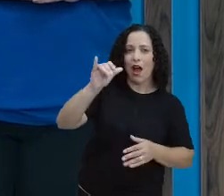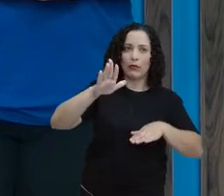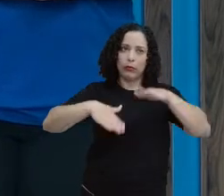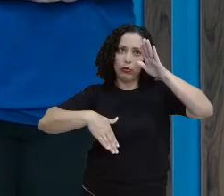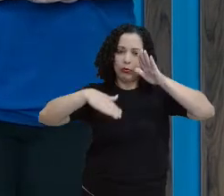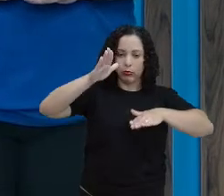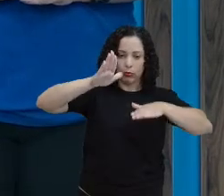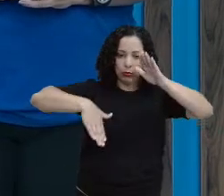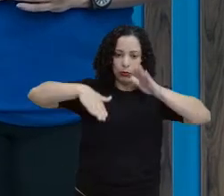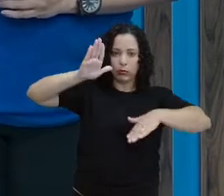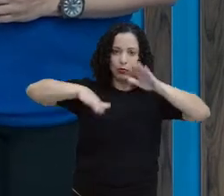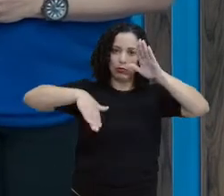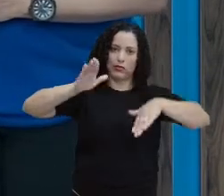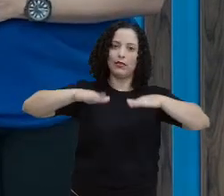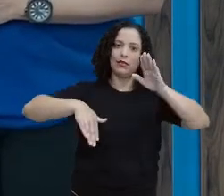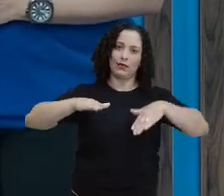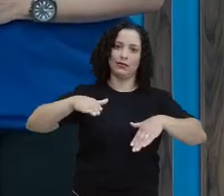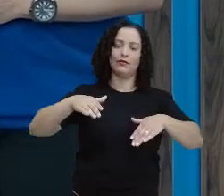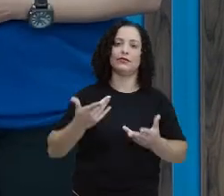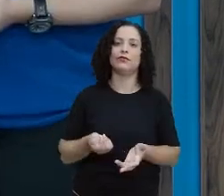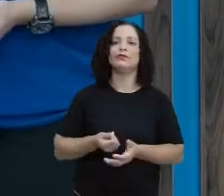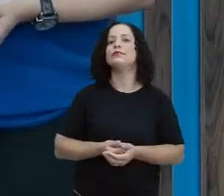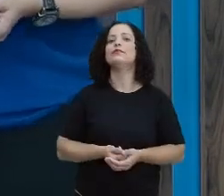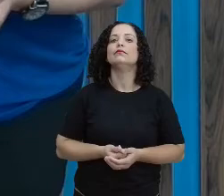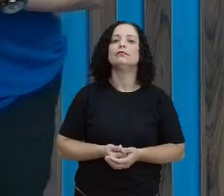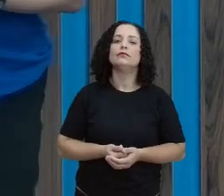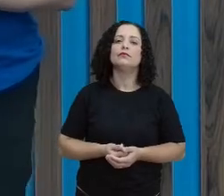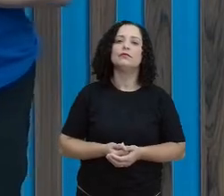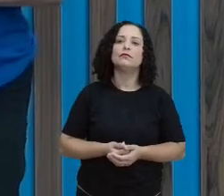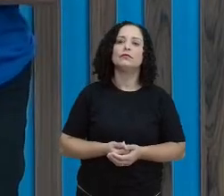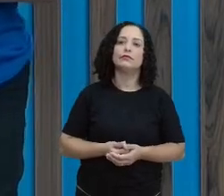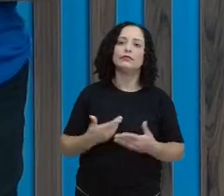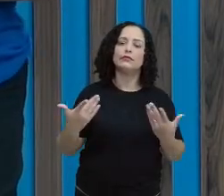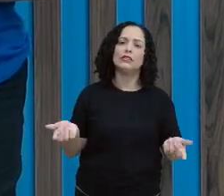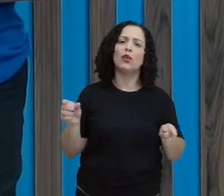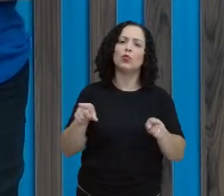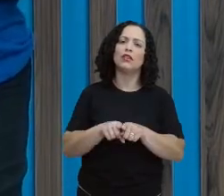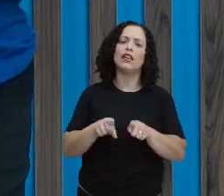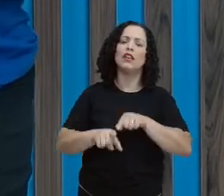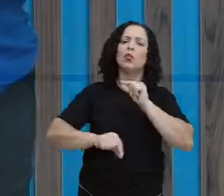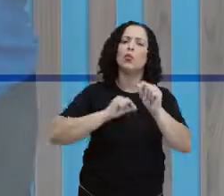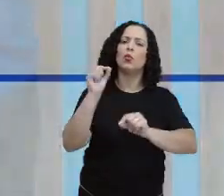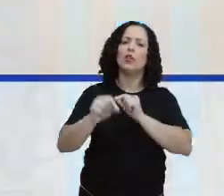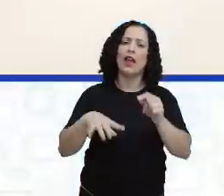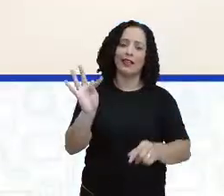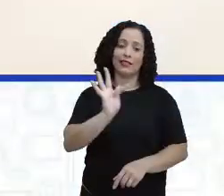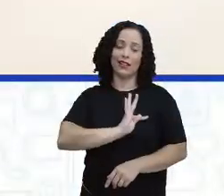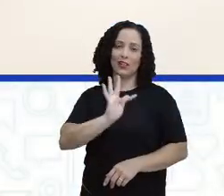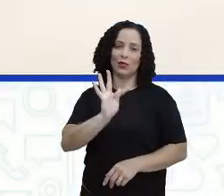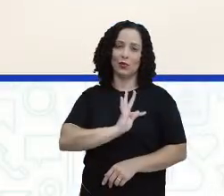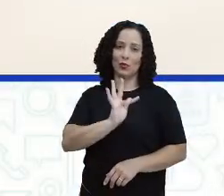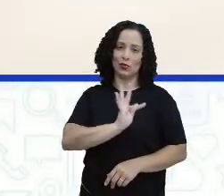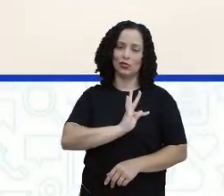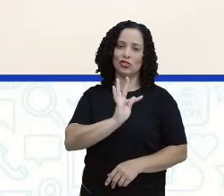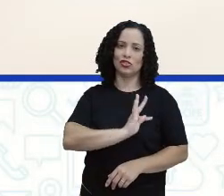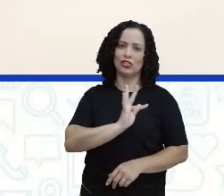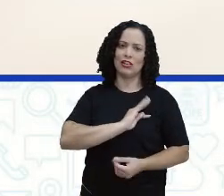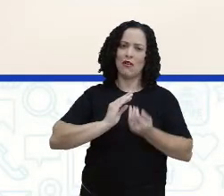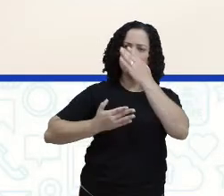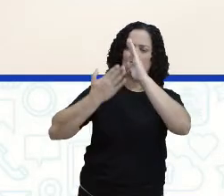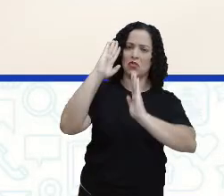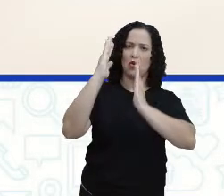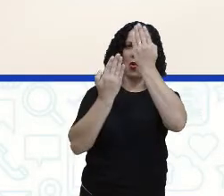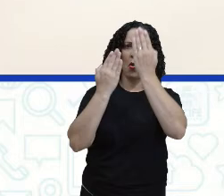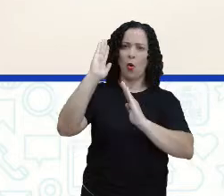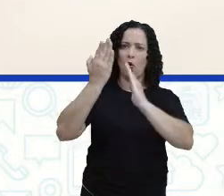na natureza, tá? Então, vamos lá. A biotecnologia e a engenharia genética juntas, elas são o